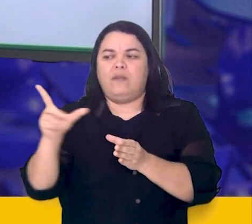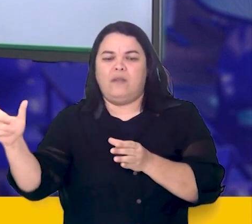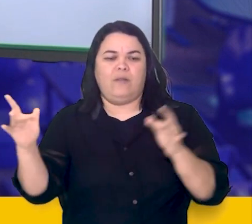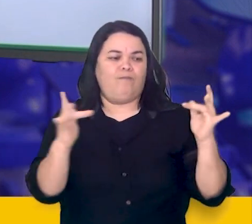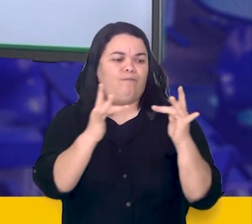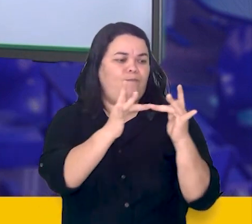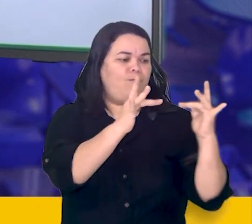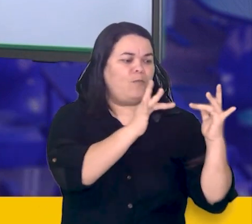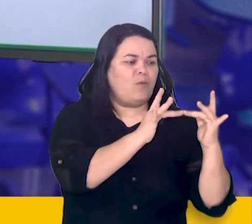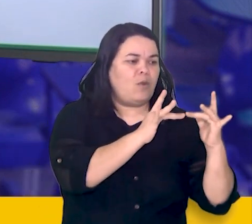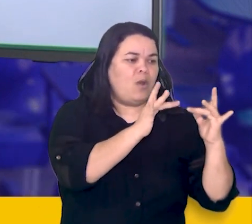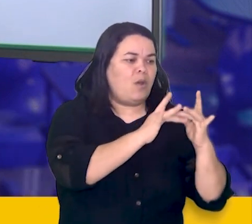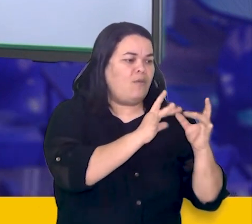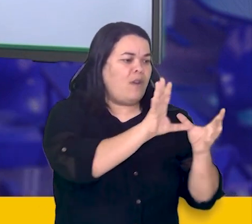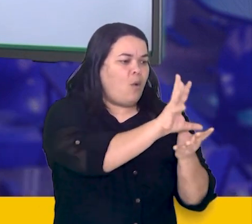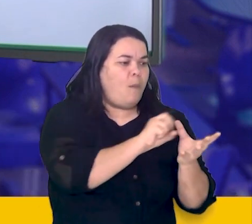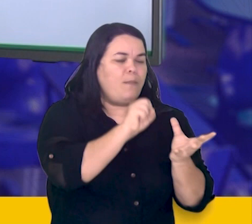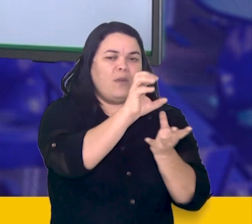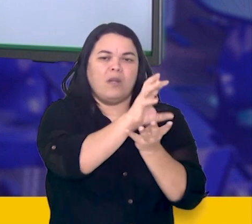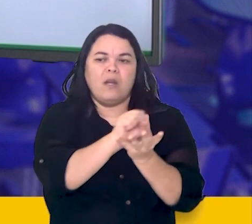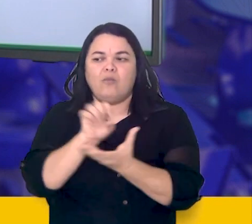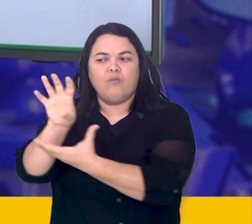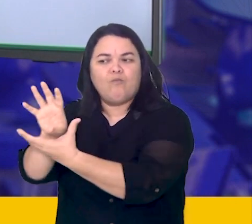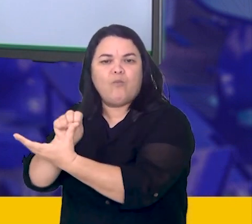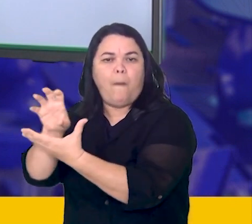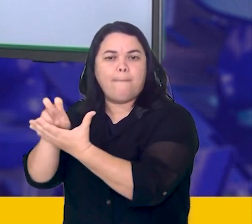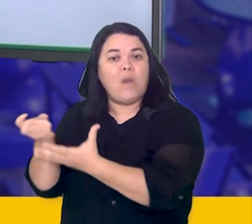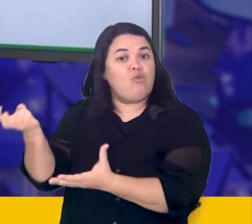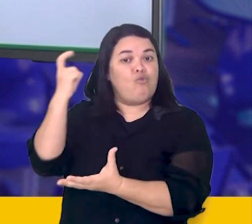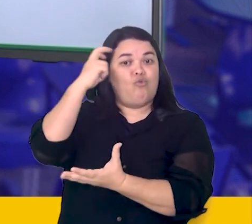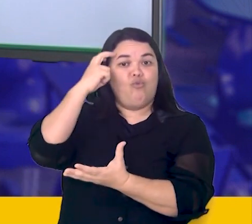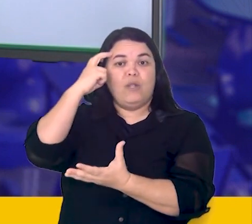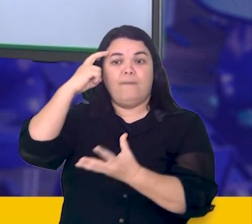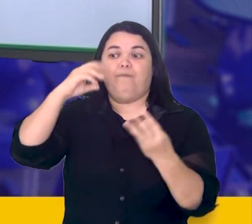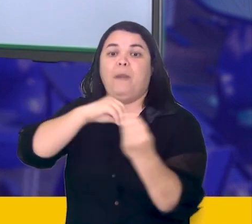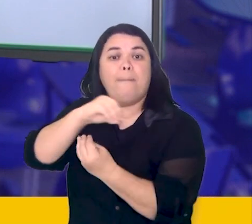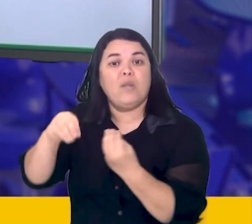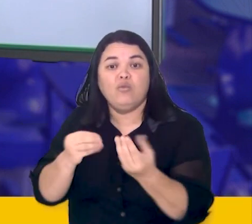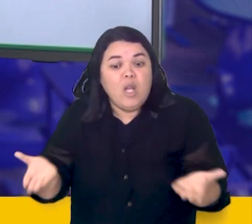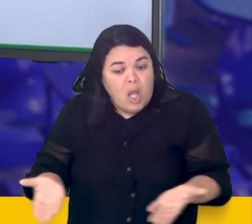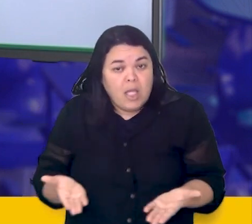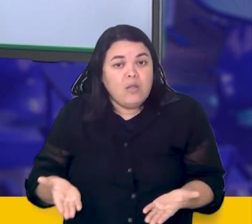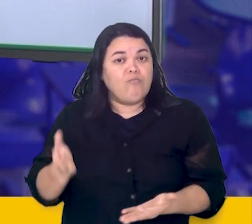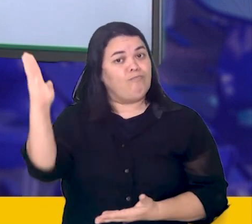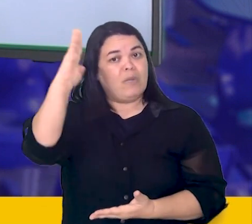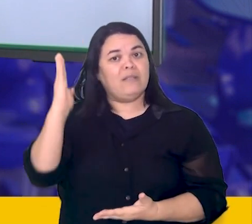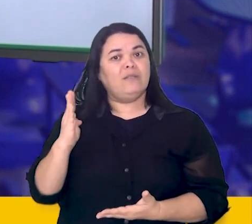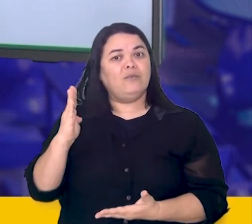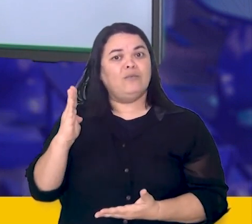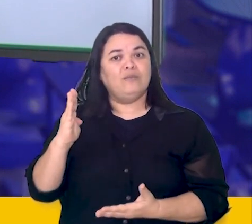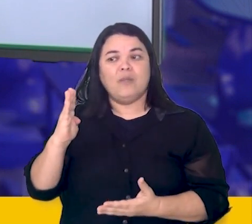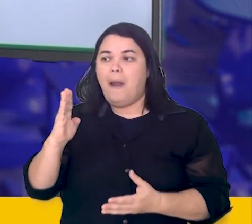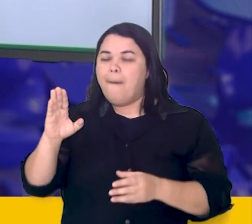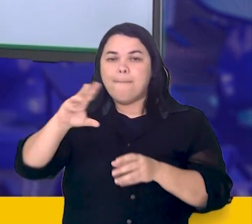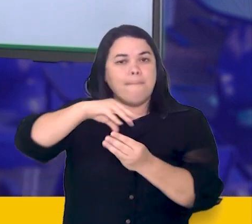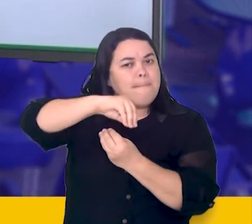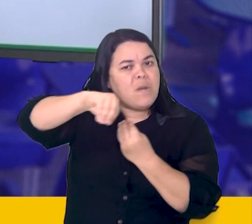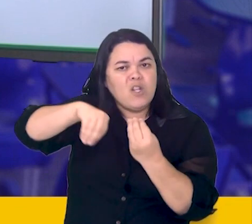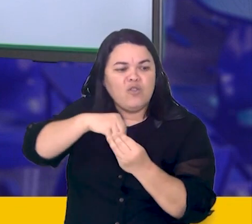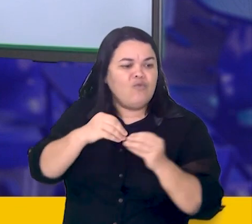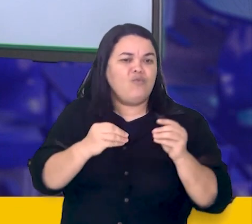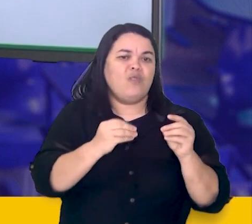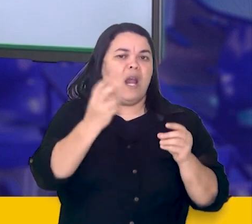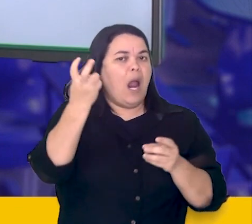de cultura de cada uma dessas civilizações. É você imaginar um Brasil que herdou a cultura